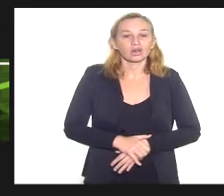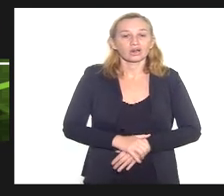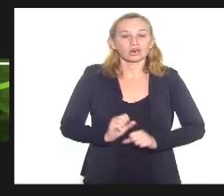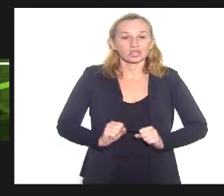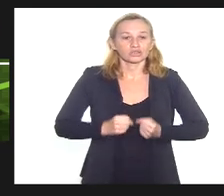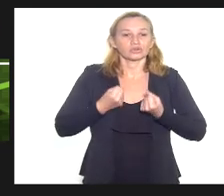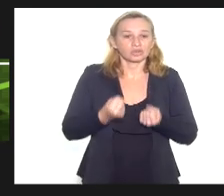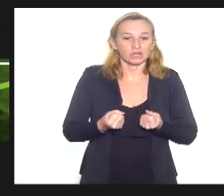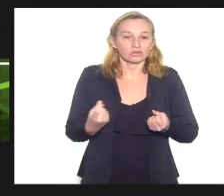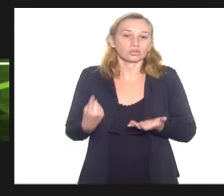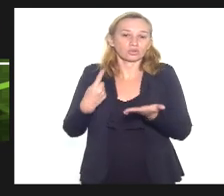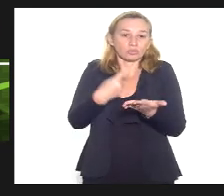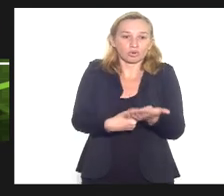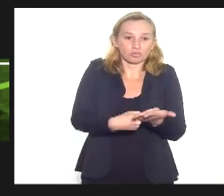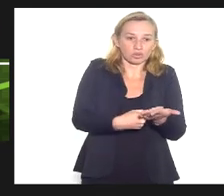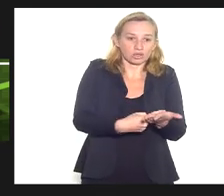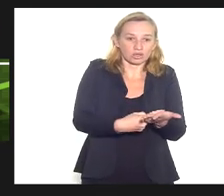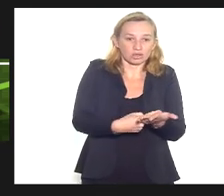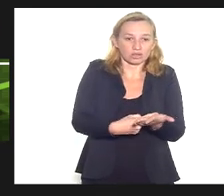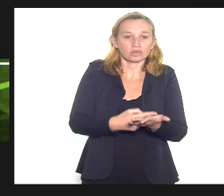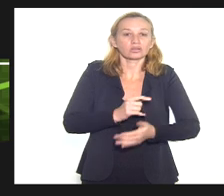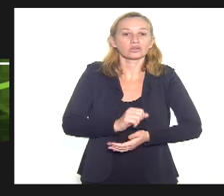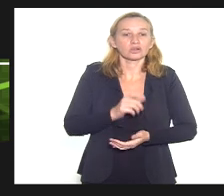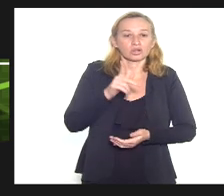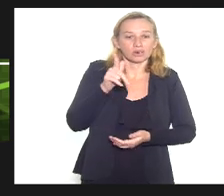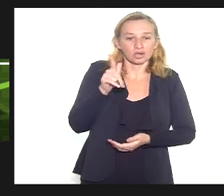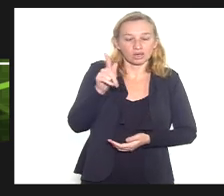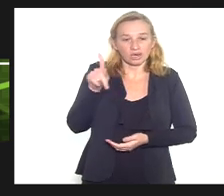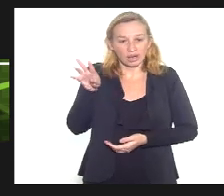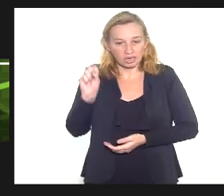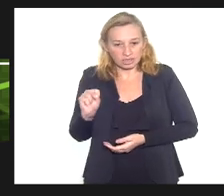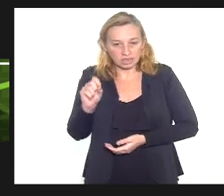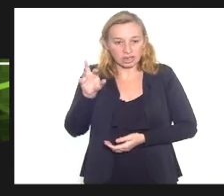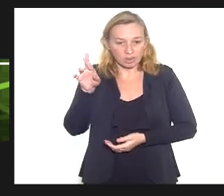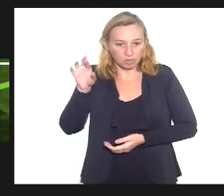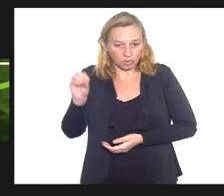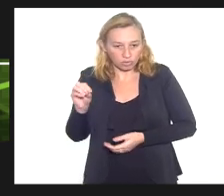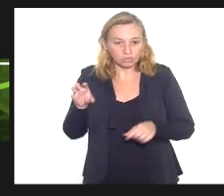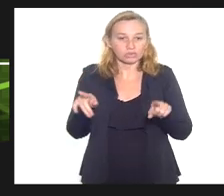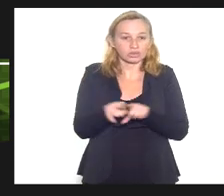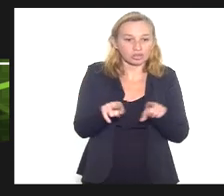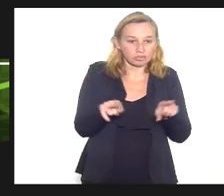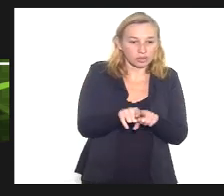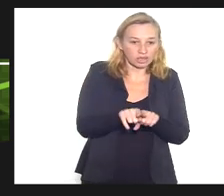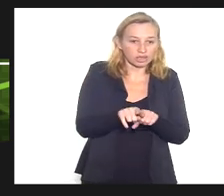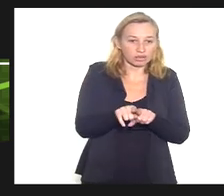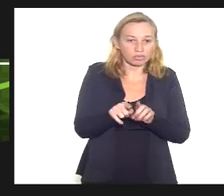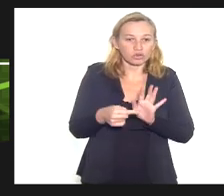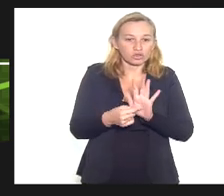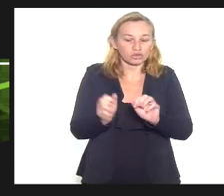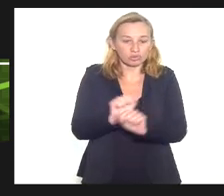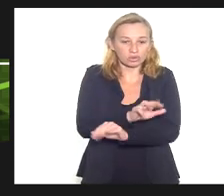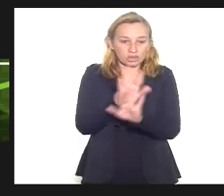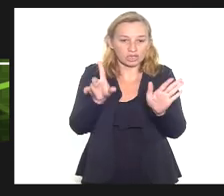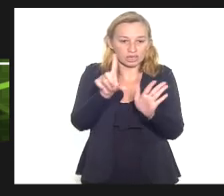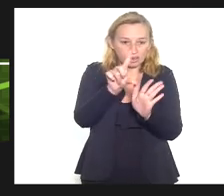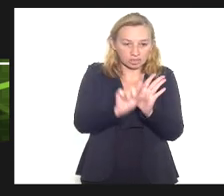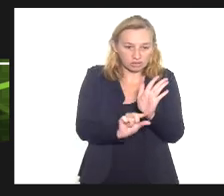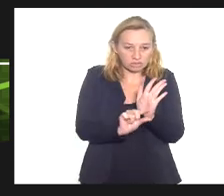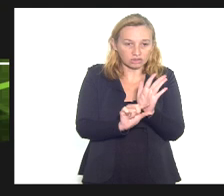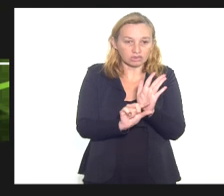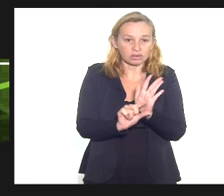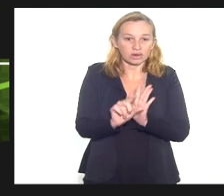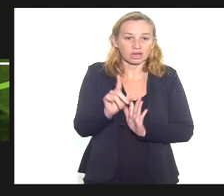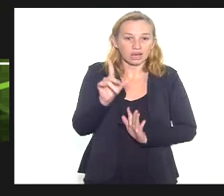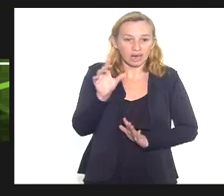Reforçar nosso compromisso com o pilar de baixo carbono, onde a Equinor globalmente tem ambições muito claras na redução de emissões